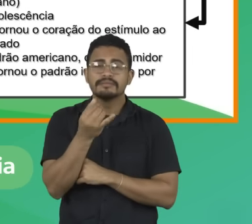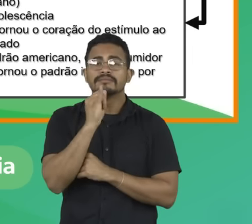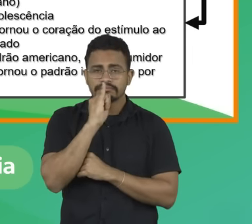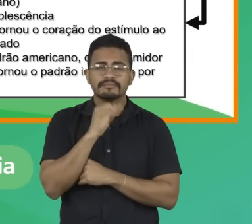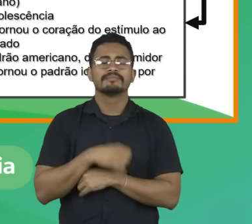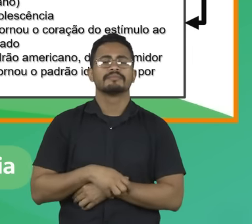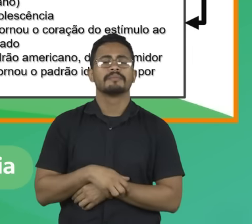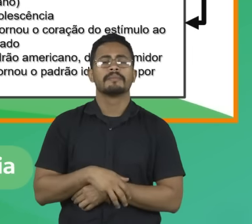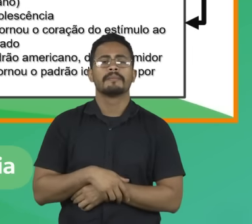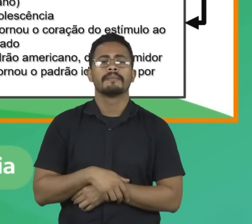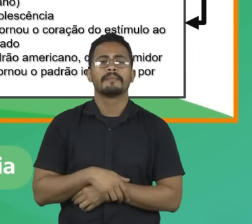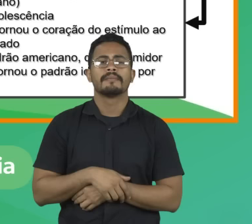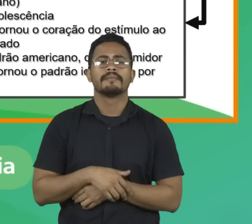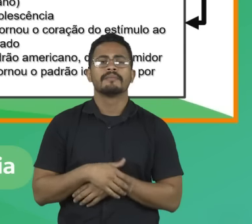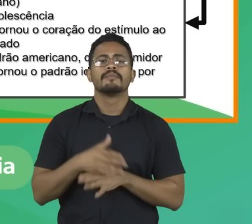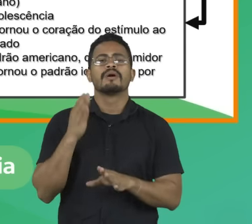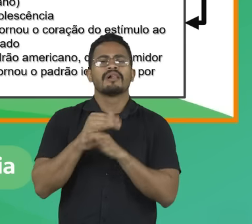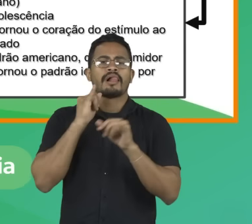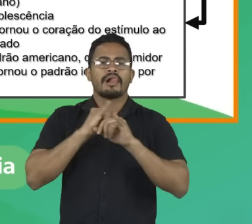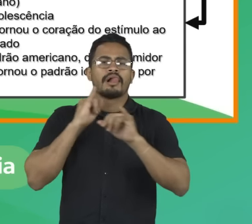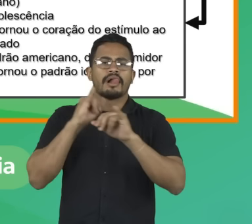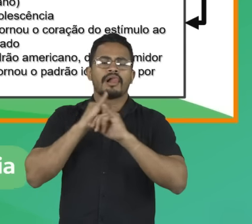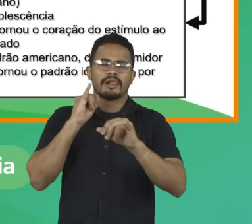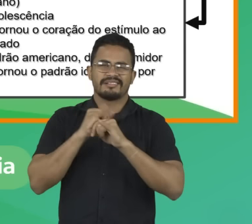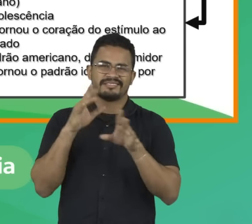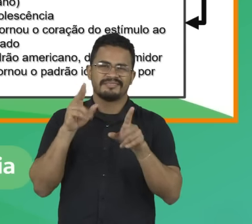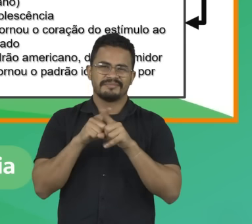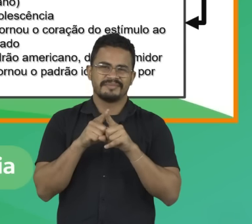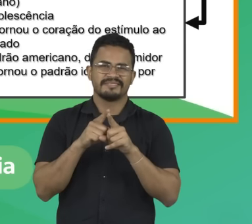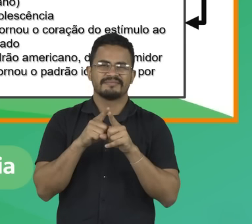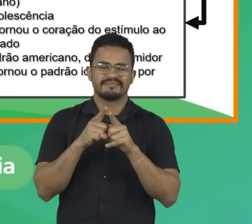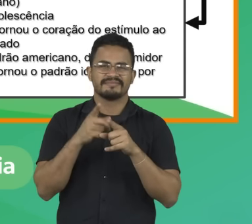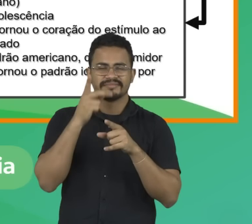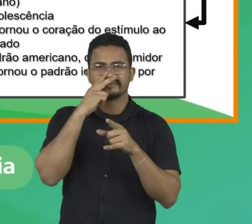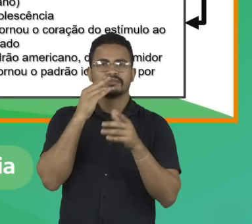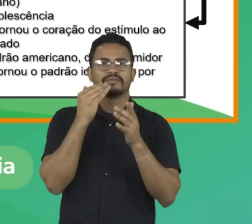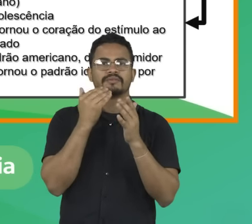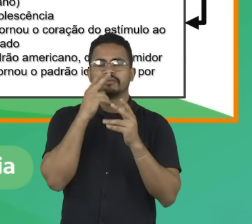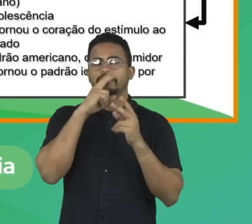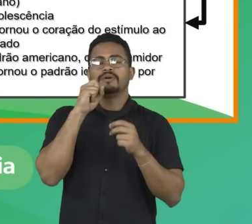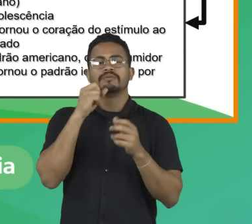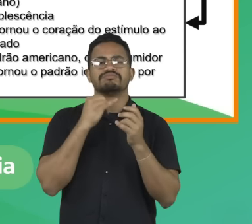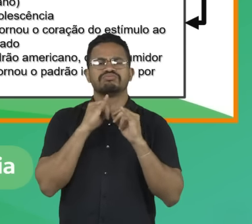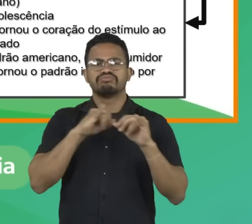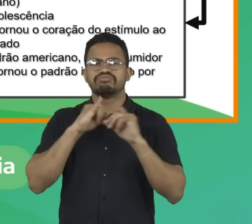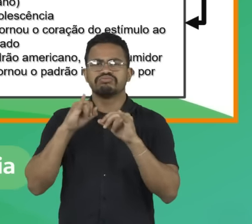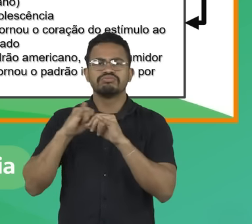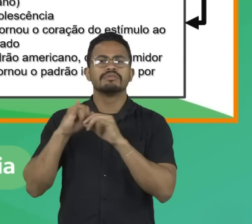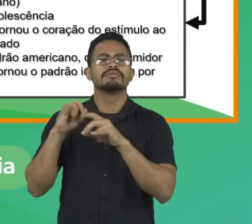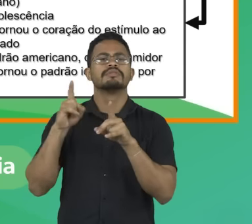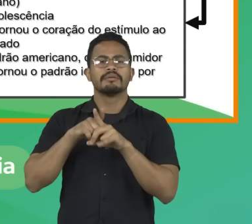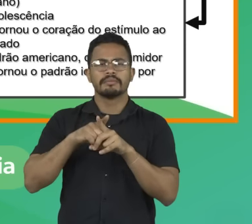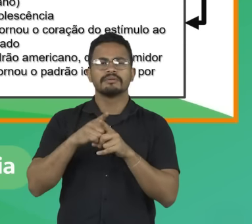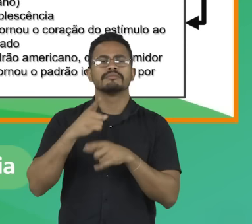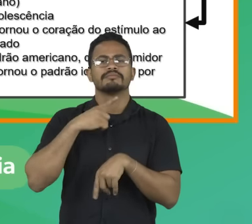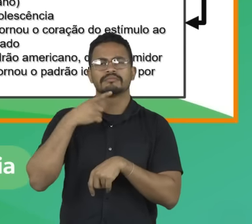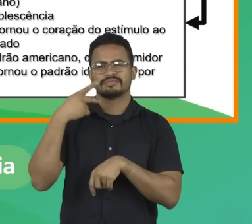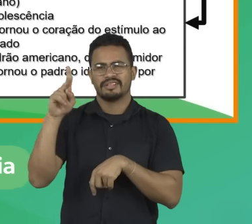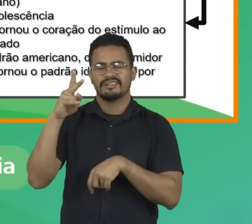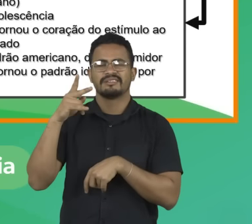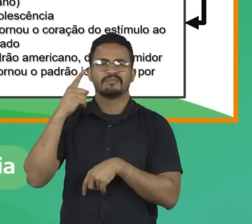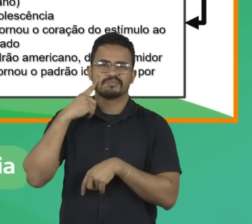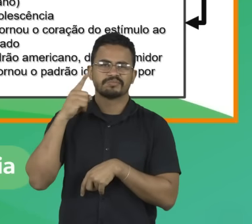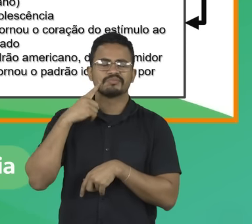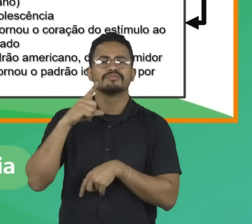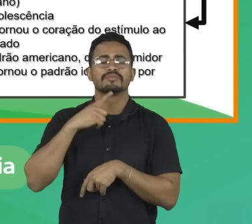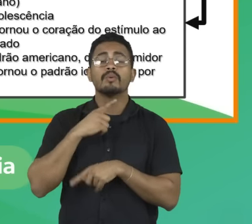poder desse marketing e da frequência e da intensidade que eles tinham, eram as mensagens recebidas pelas famílias norte-americanas. Existia uma estimativa de que